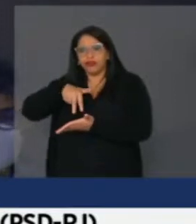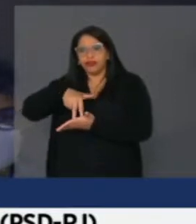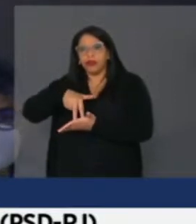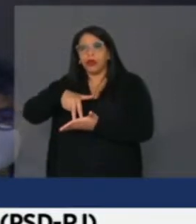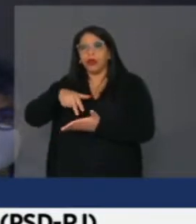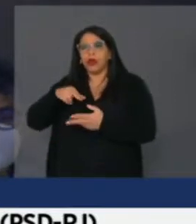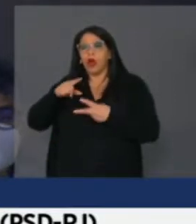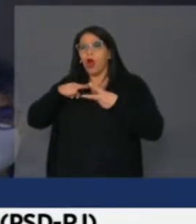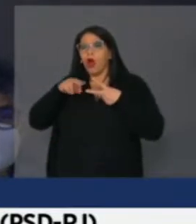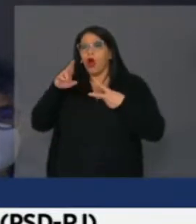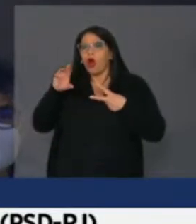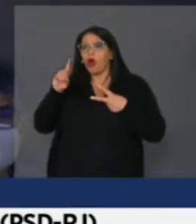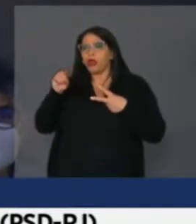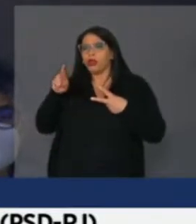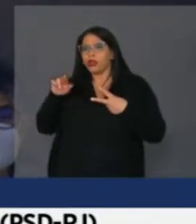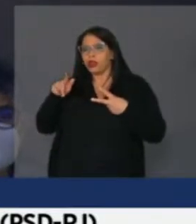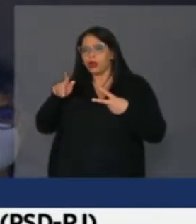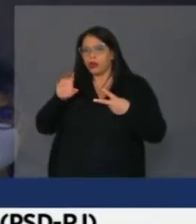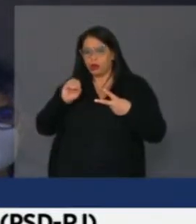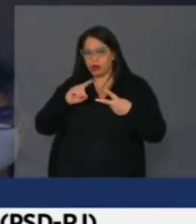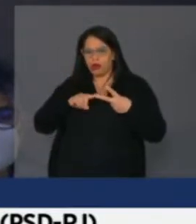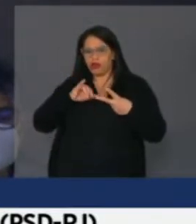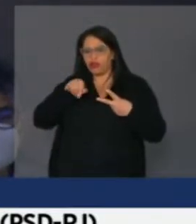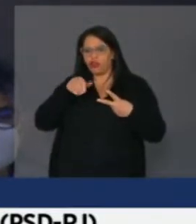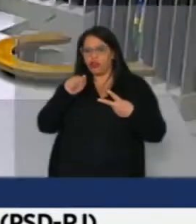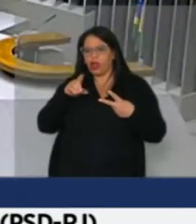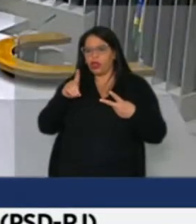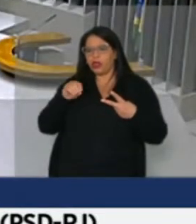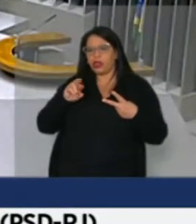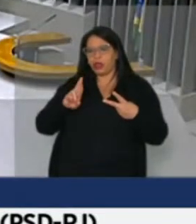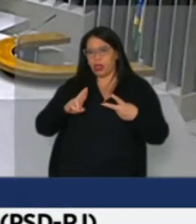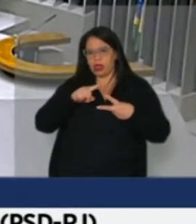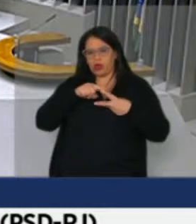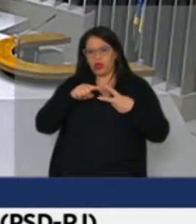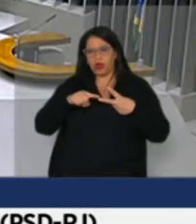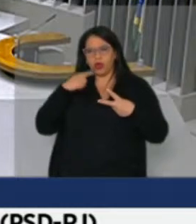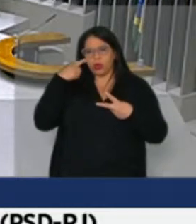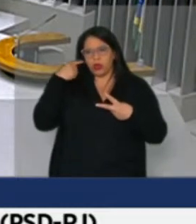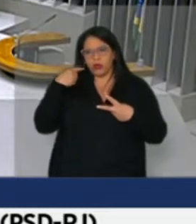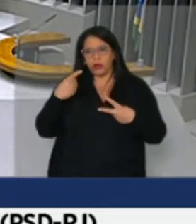Rodrigo Falques e Jader Marques.